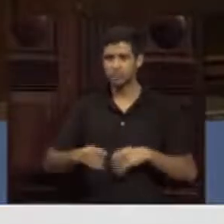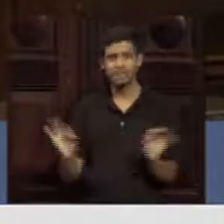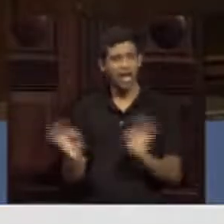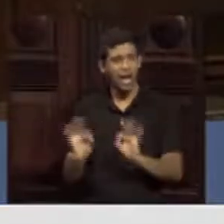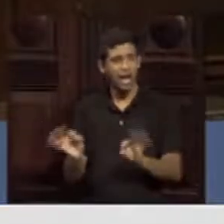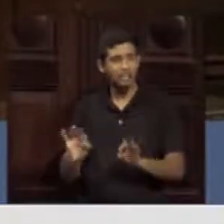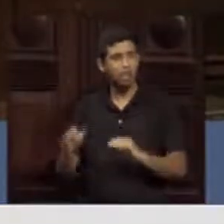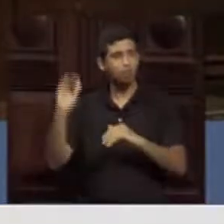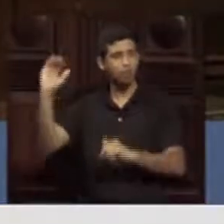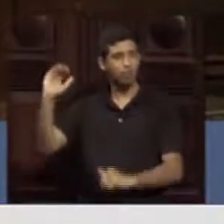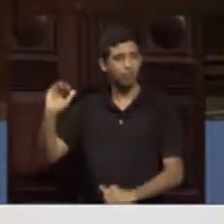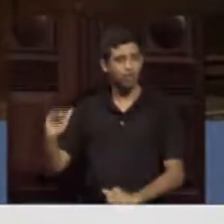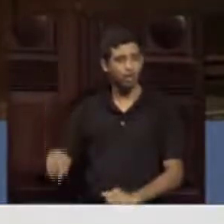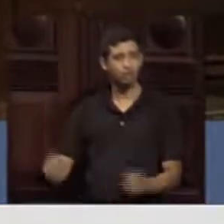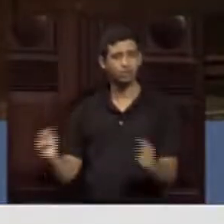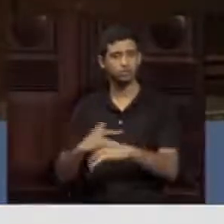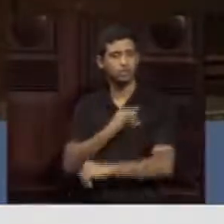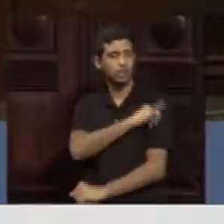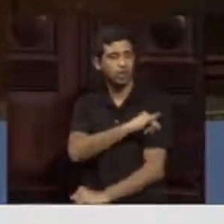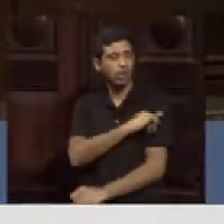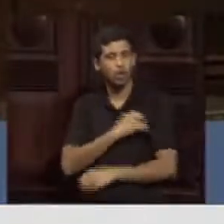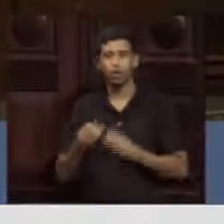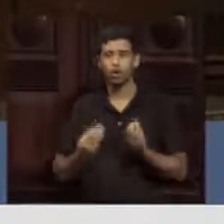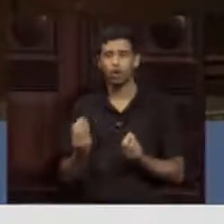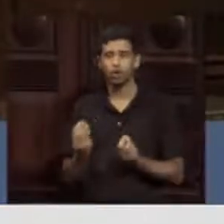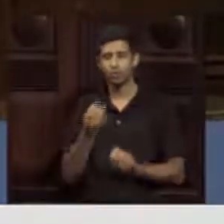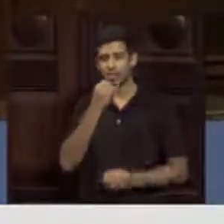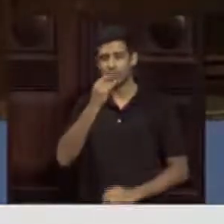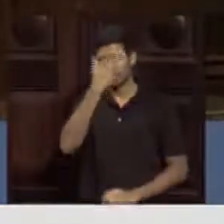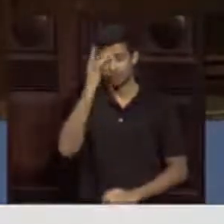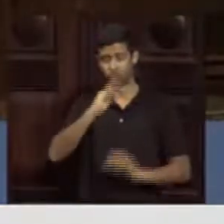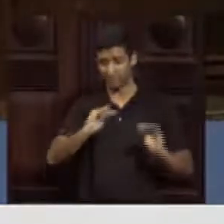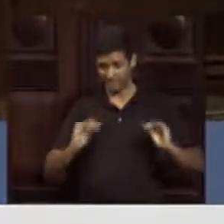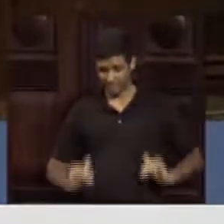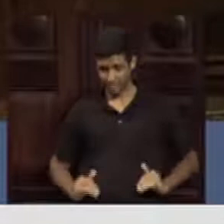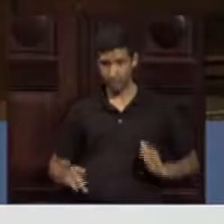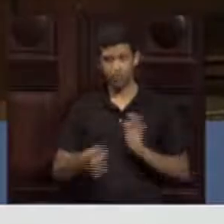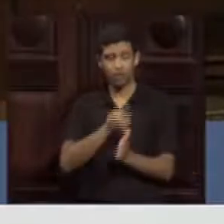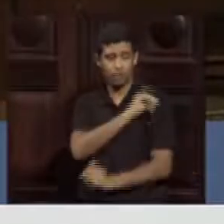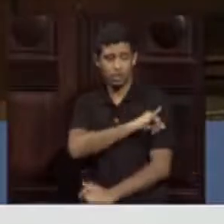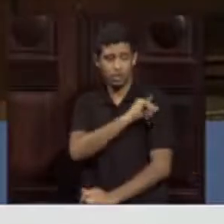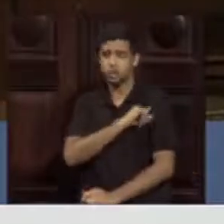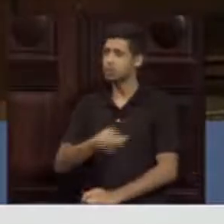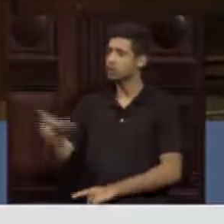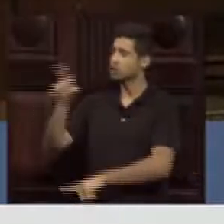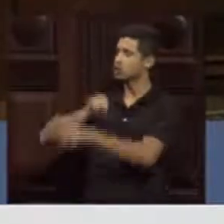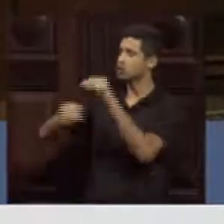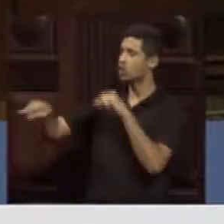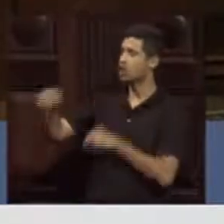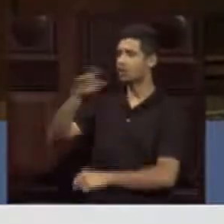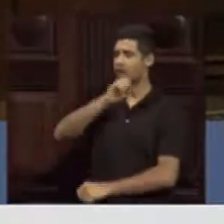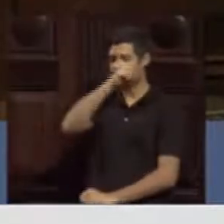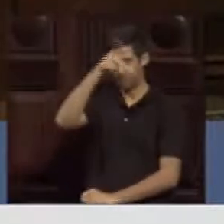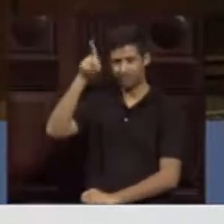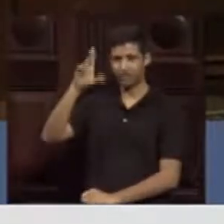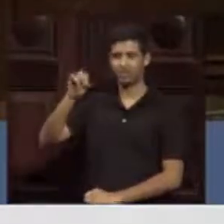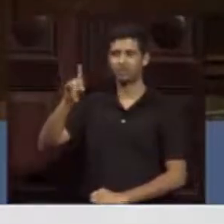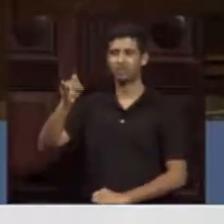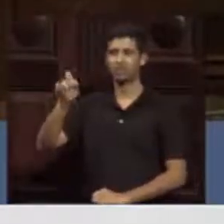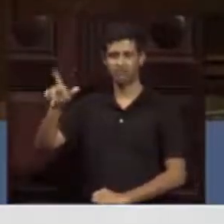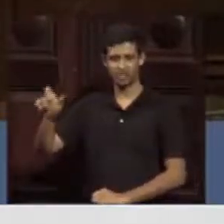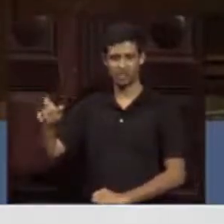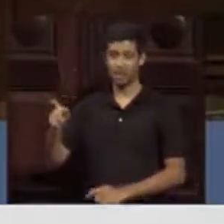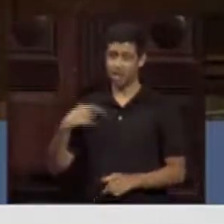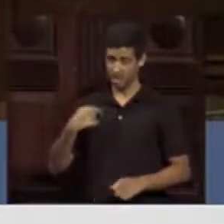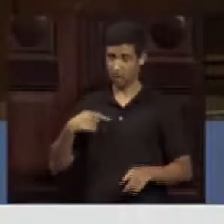Rio. O cidadão carioca que votou e elegeu o prefeito Marcelo Crivella, e eu que votei no prefeito